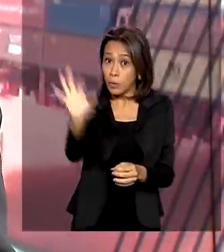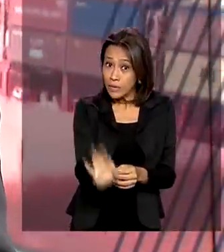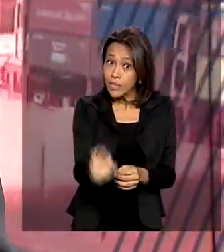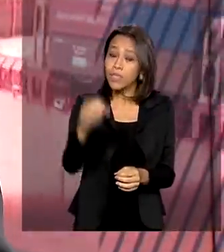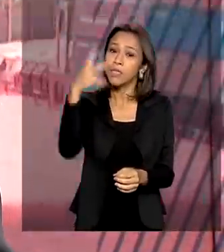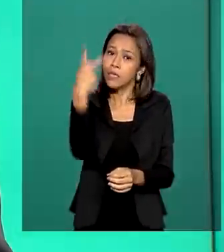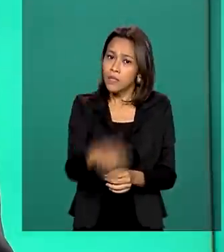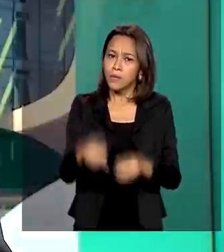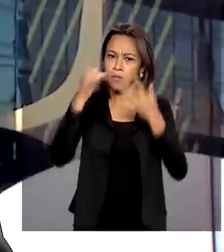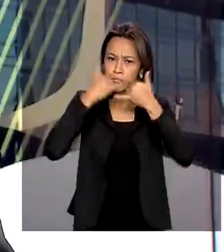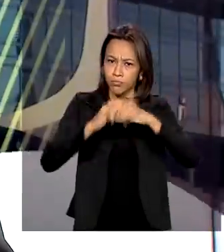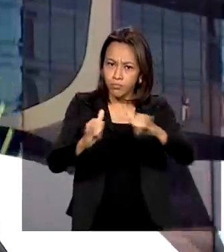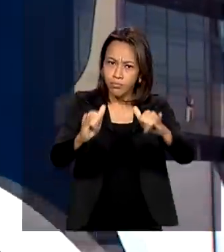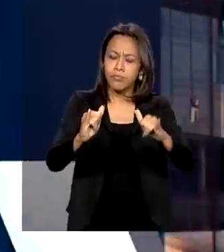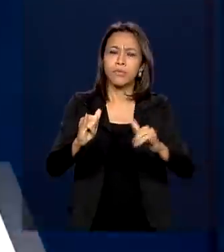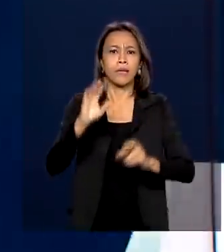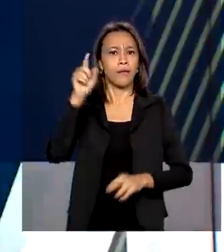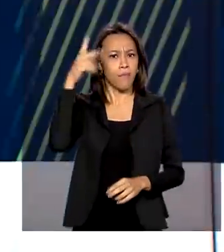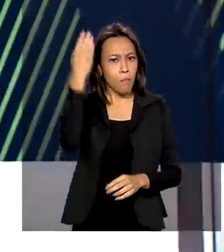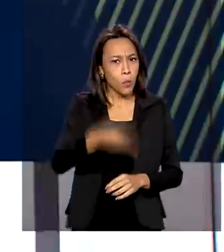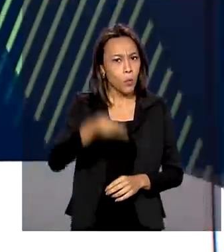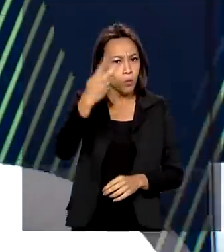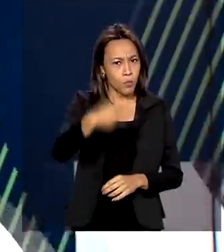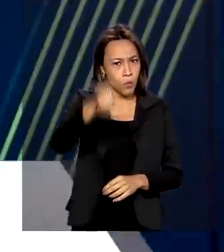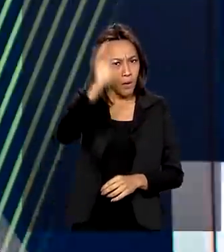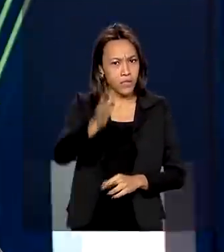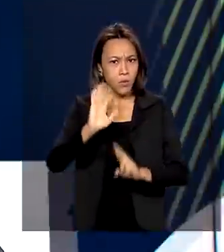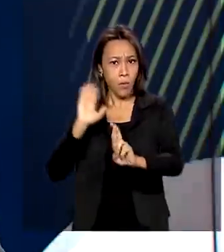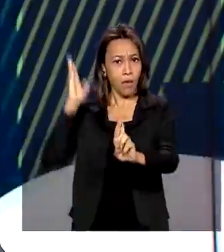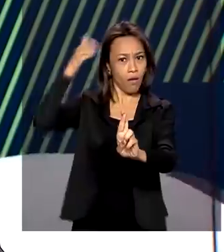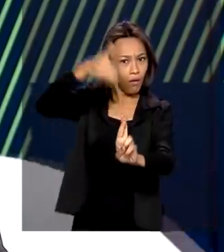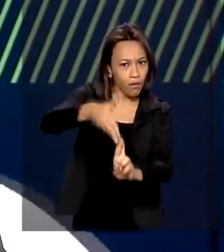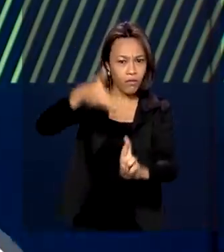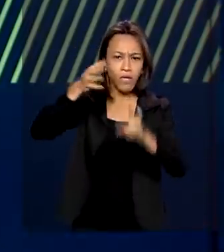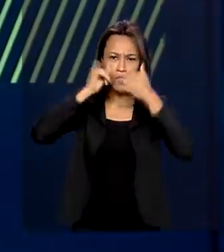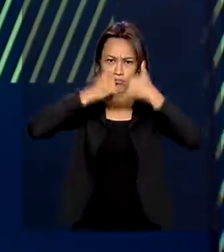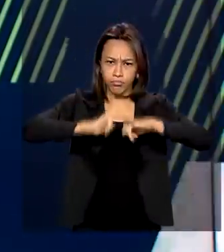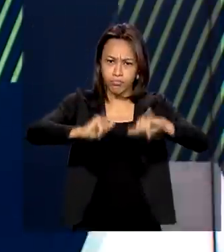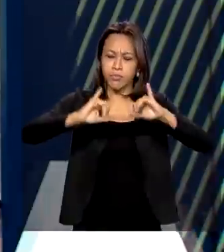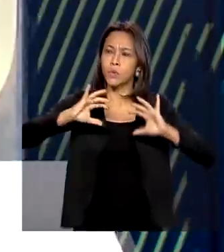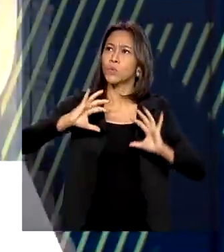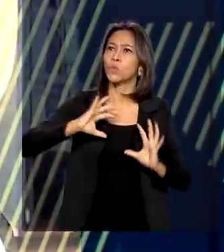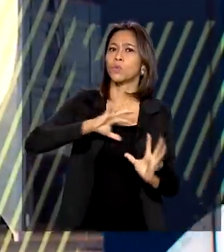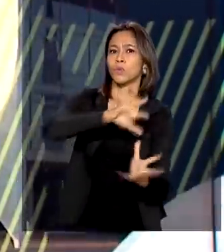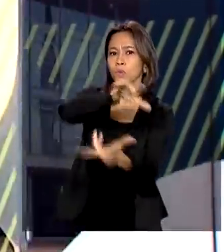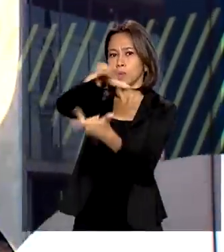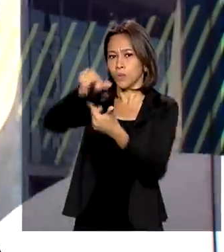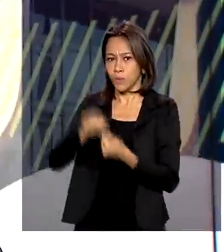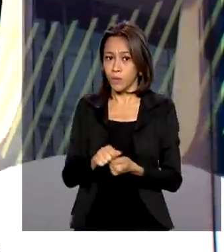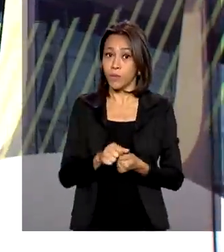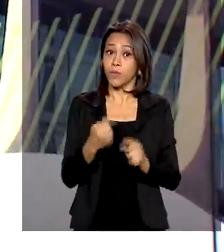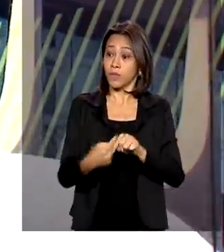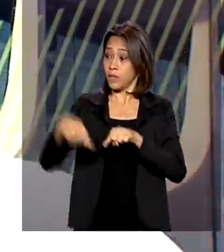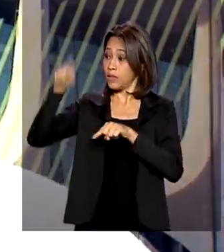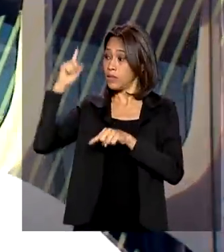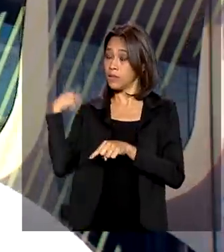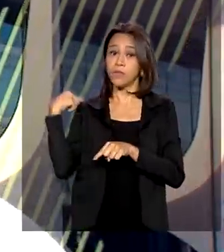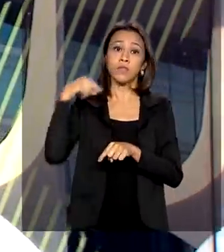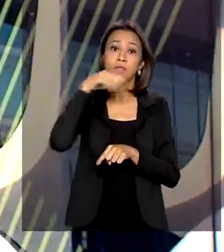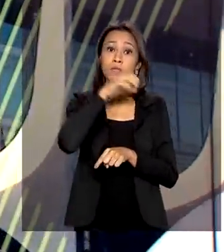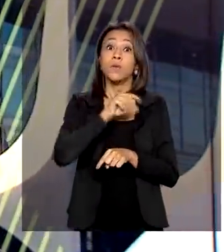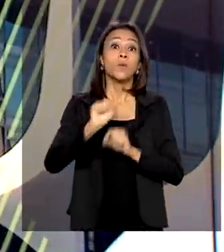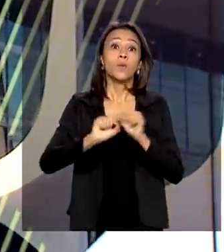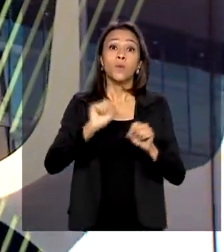geração de energia, colocando a matriz elétrica brasileira entre as mais limpas do mundo. Neste fim de semana, o presidente Jair